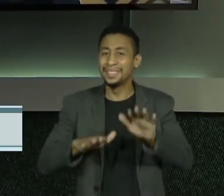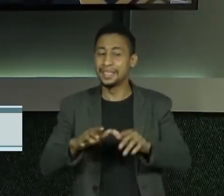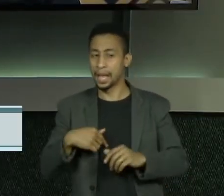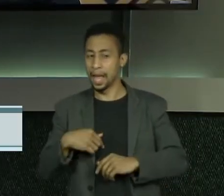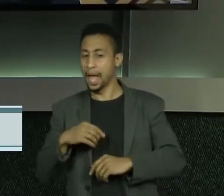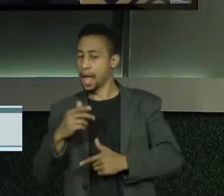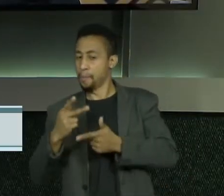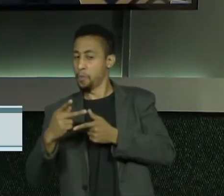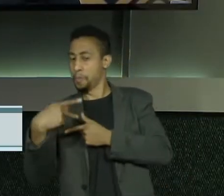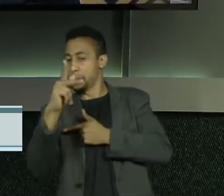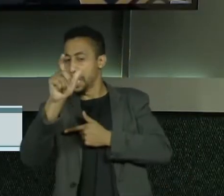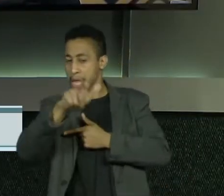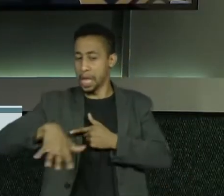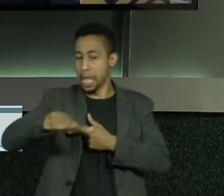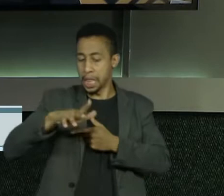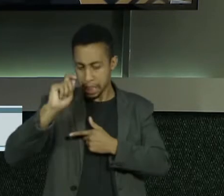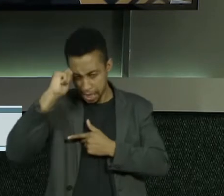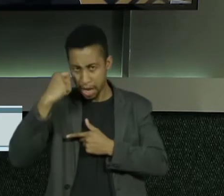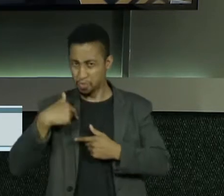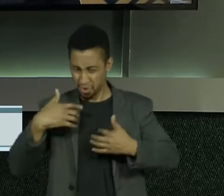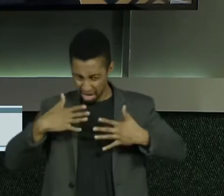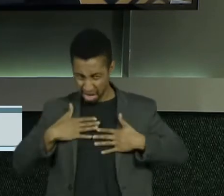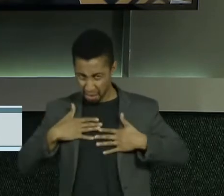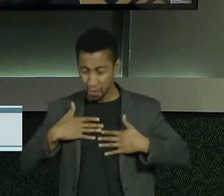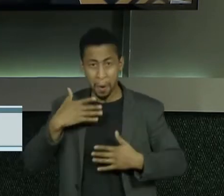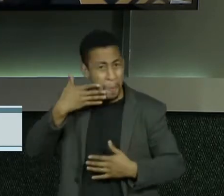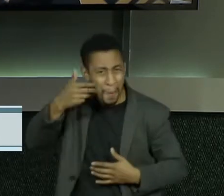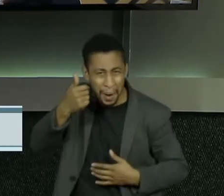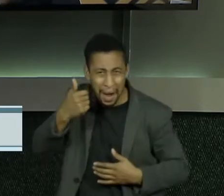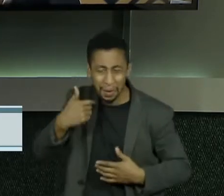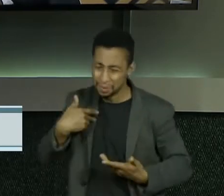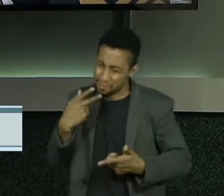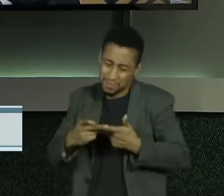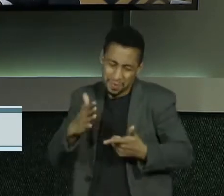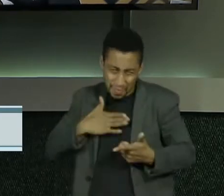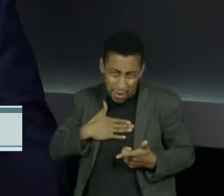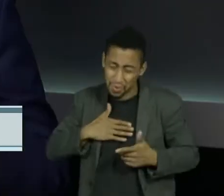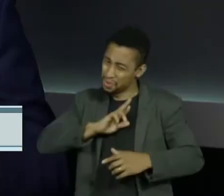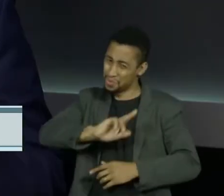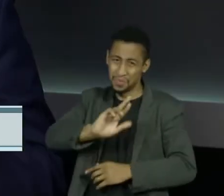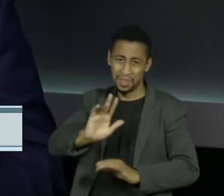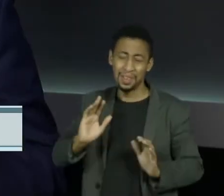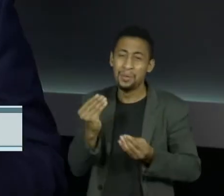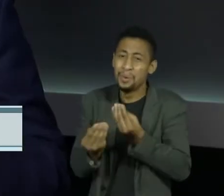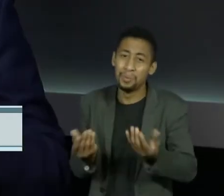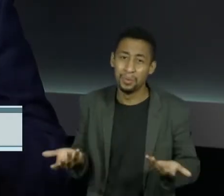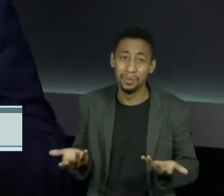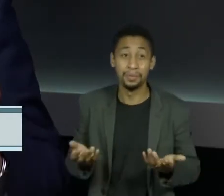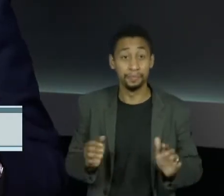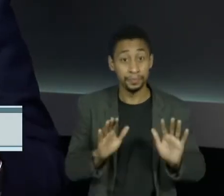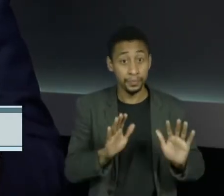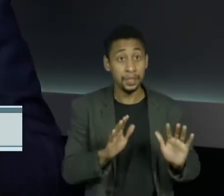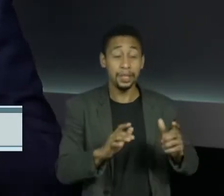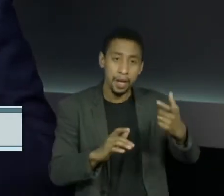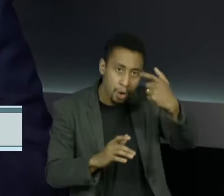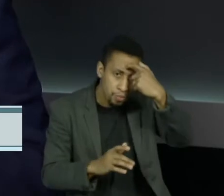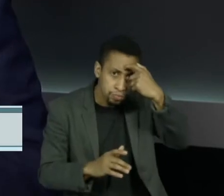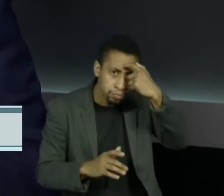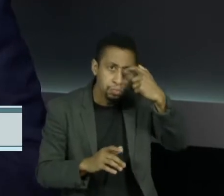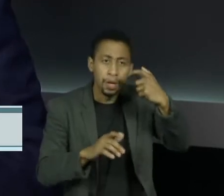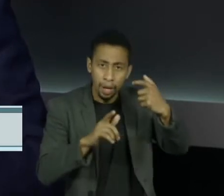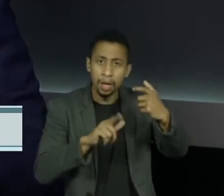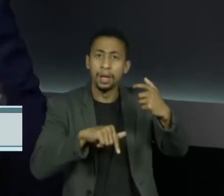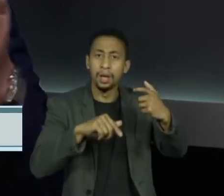essas coisas não me interessam, essas coisas não é comigo, eu não tenho nada a ver com isso. Essa tomada de consciência passa pela cultura, passa